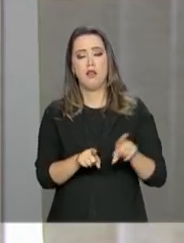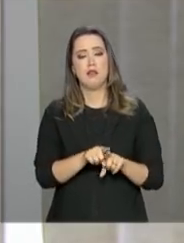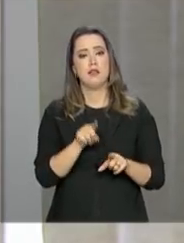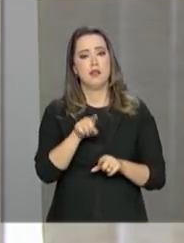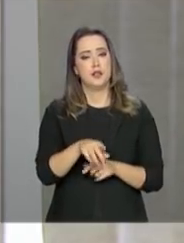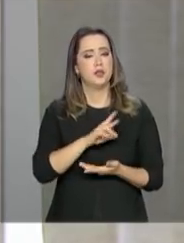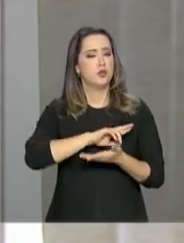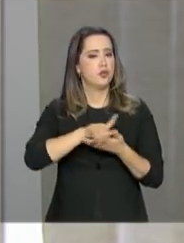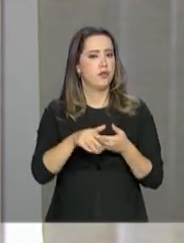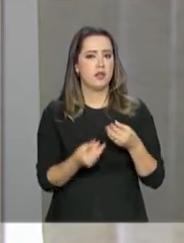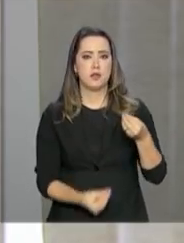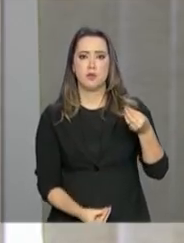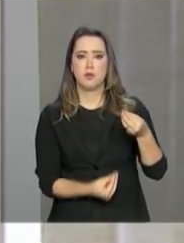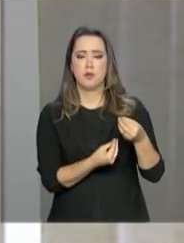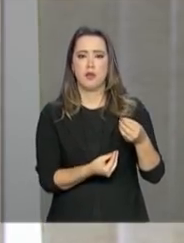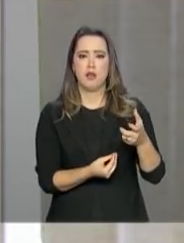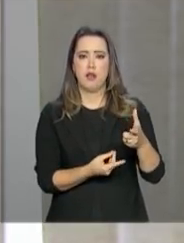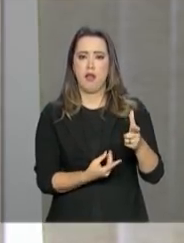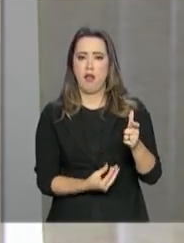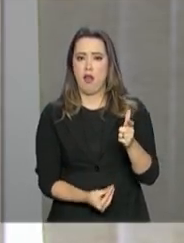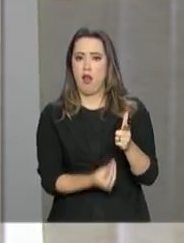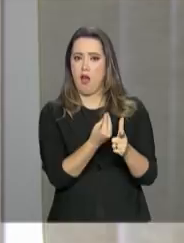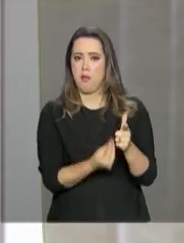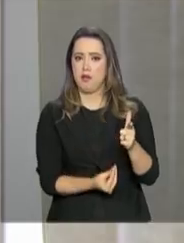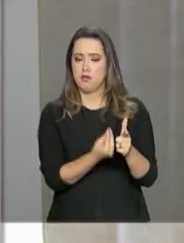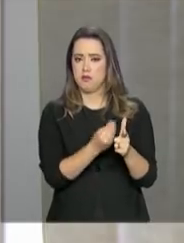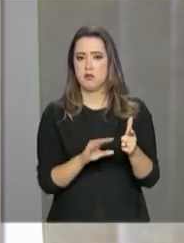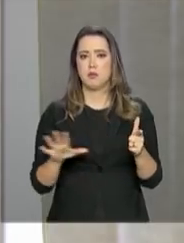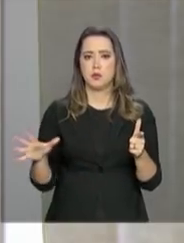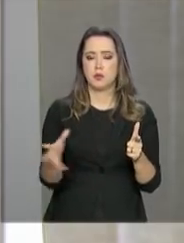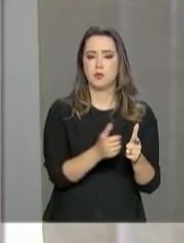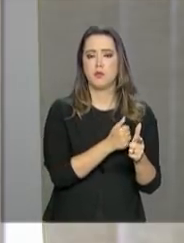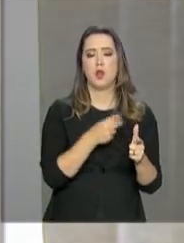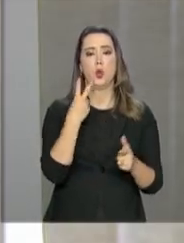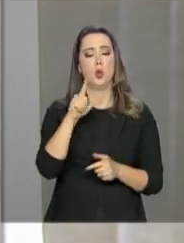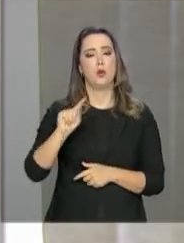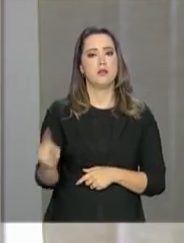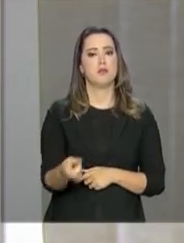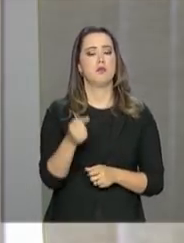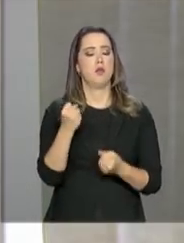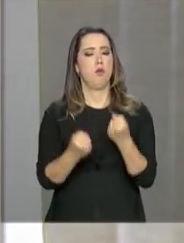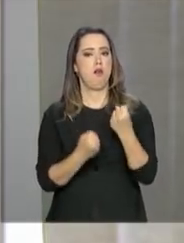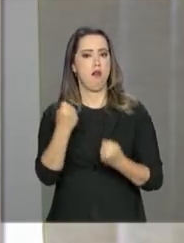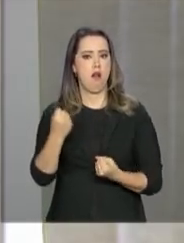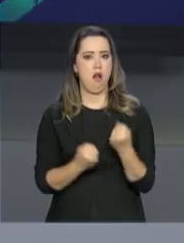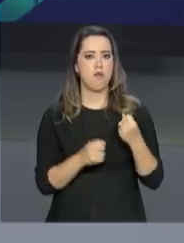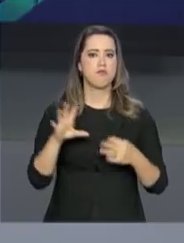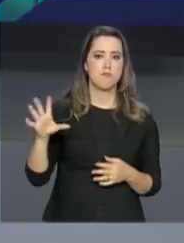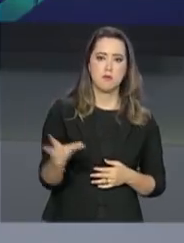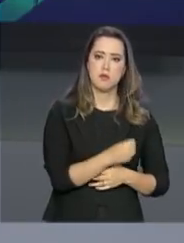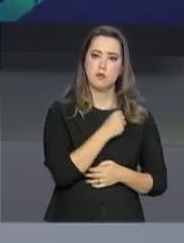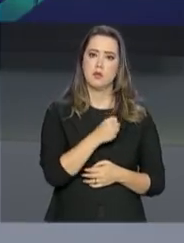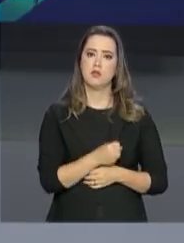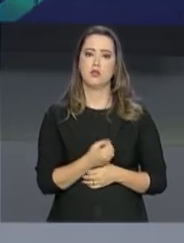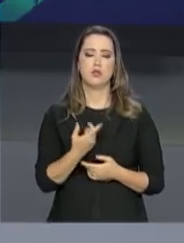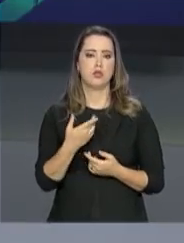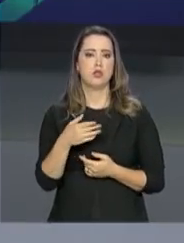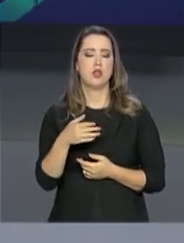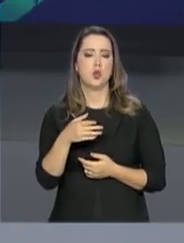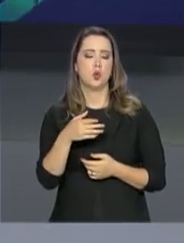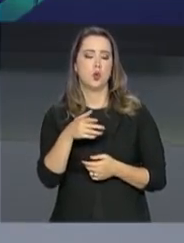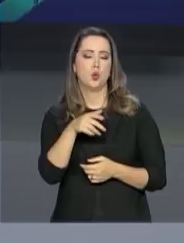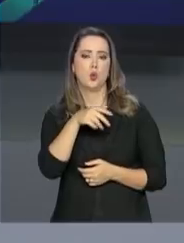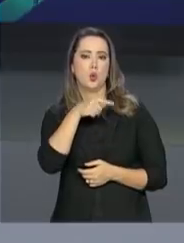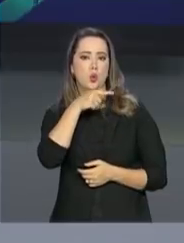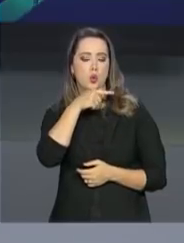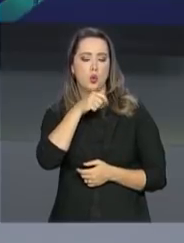2 mil quase três mil veículos aprendidos 264 toneladas de maconha o ministro falou também